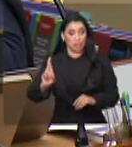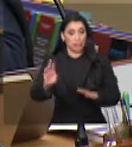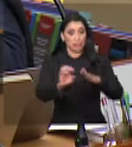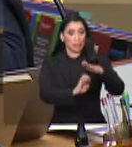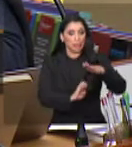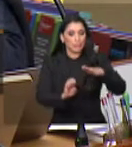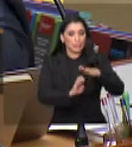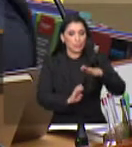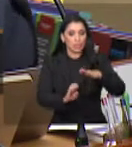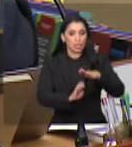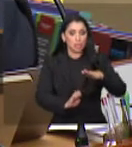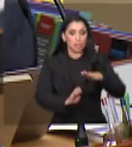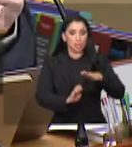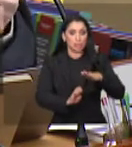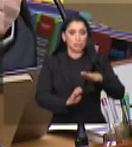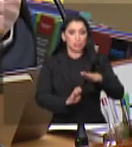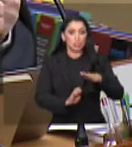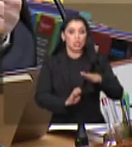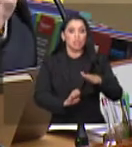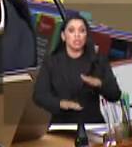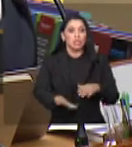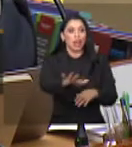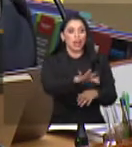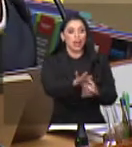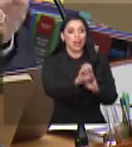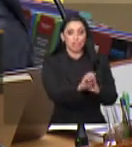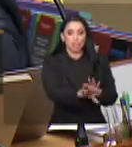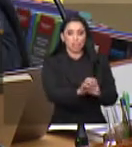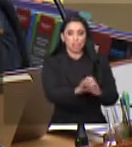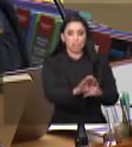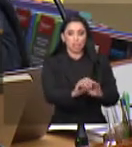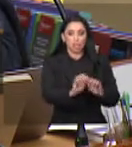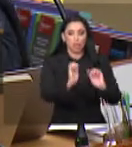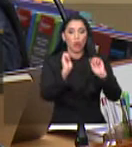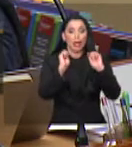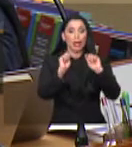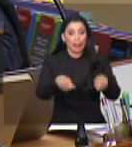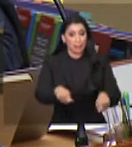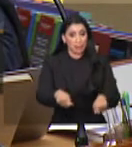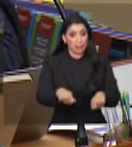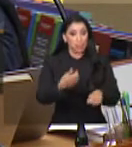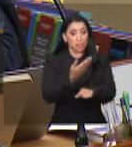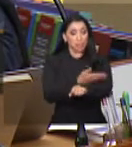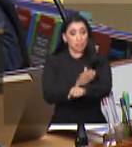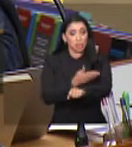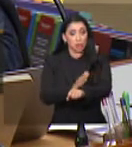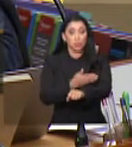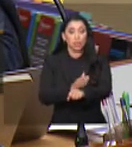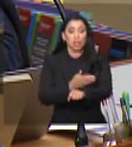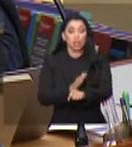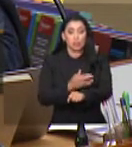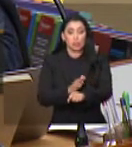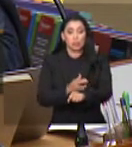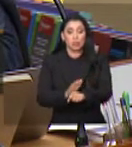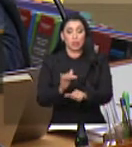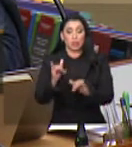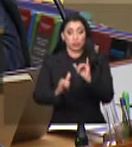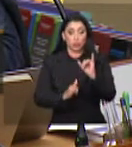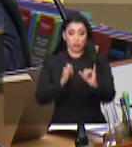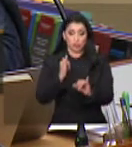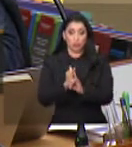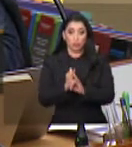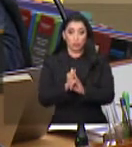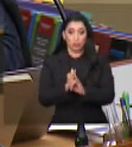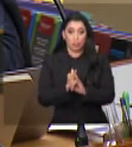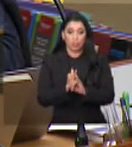no setor de ensino capacitação e treinamento em informática conforme consta